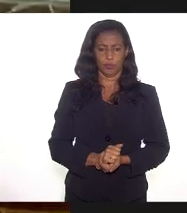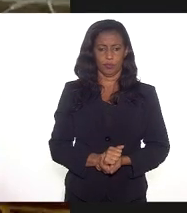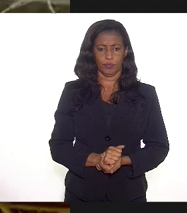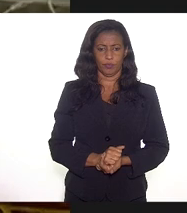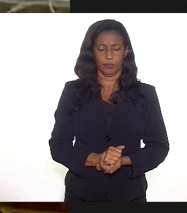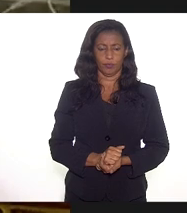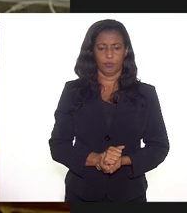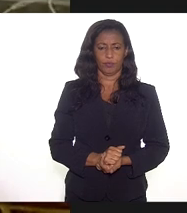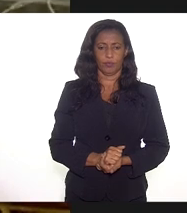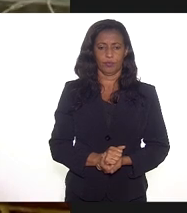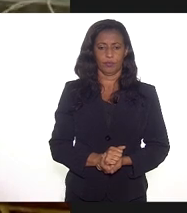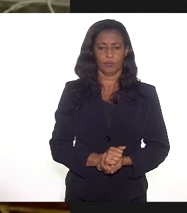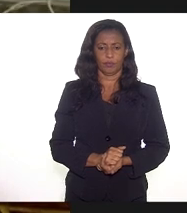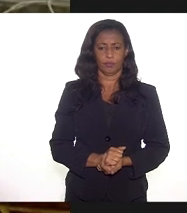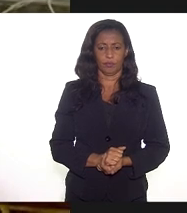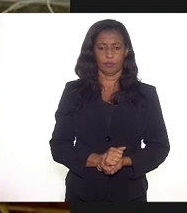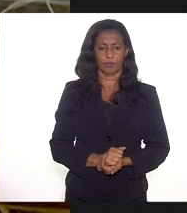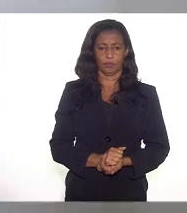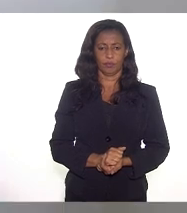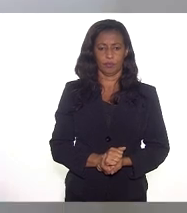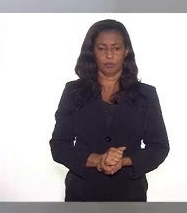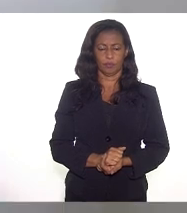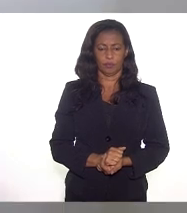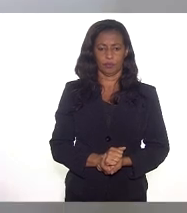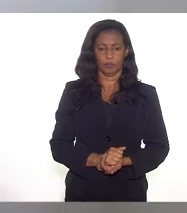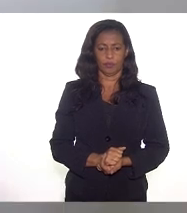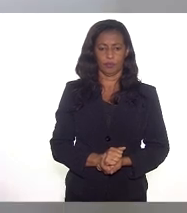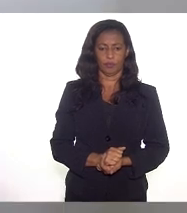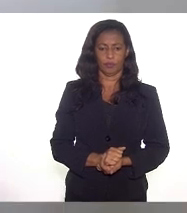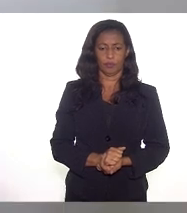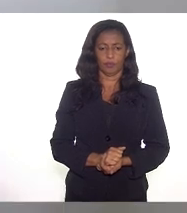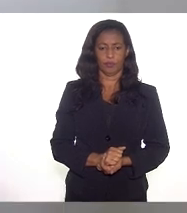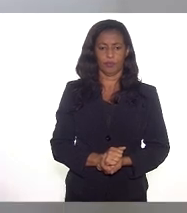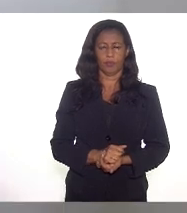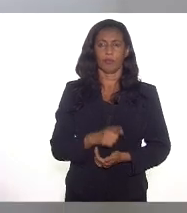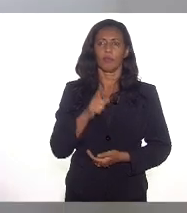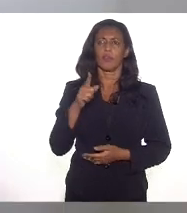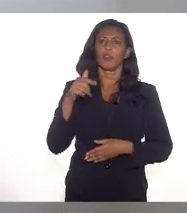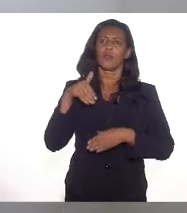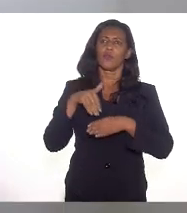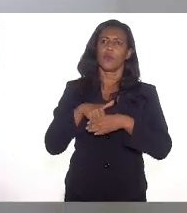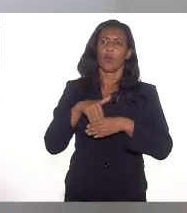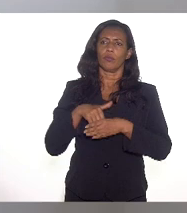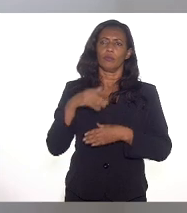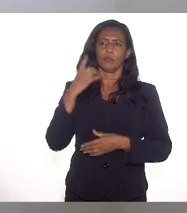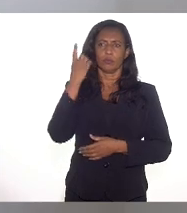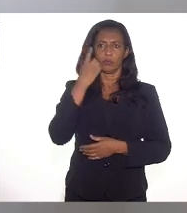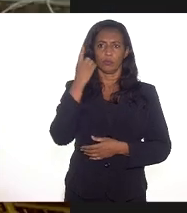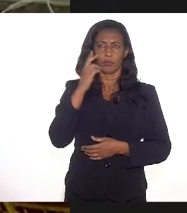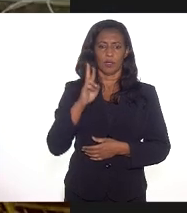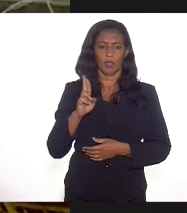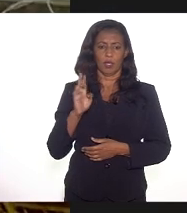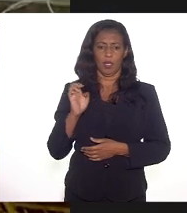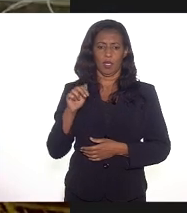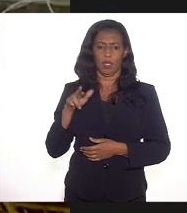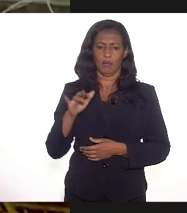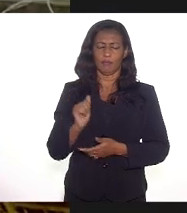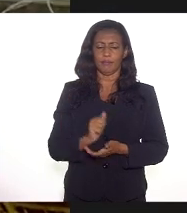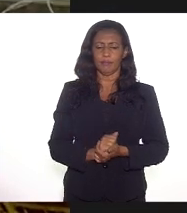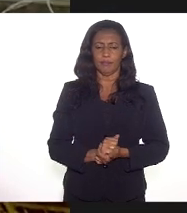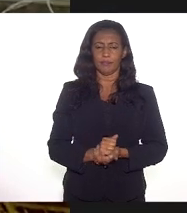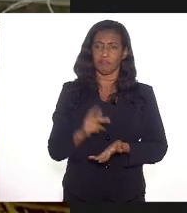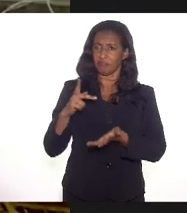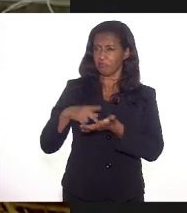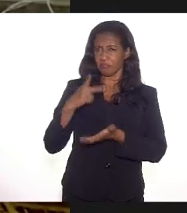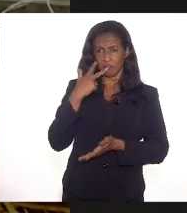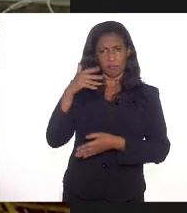presidente. A mesma está, antes de encerrar, declaração de voto, deputada Renata. Não, na verdade, eu não vou nem declarar voto,